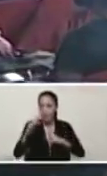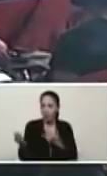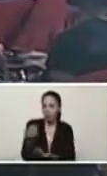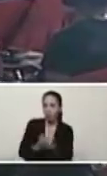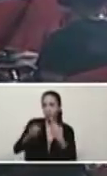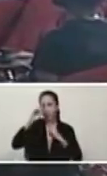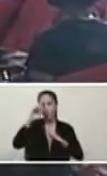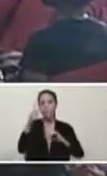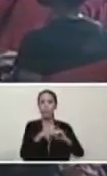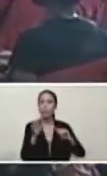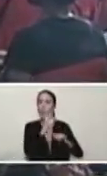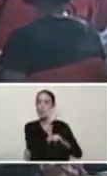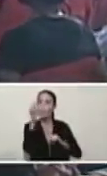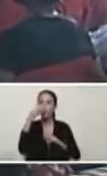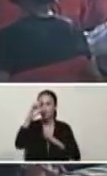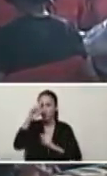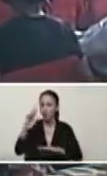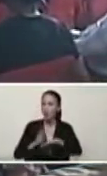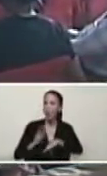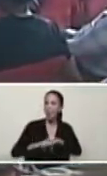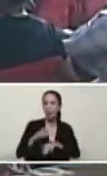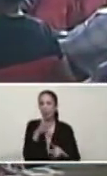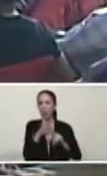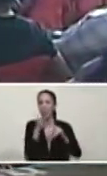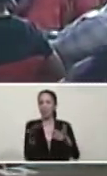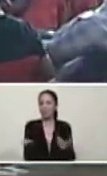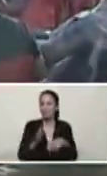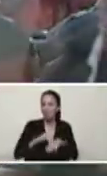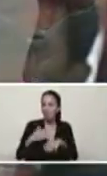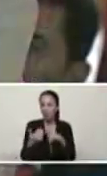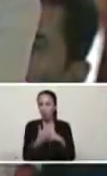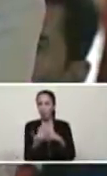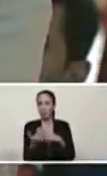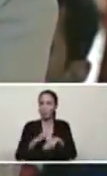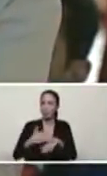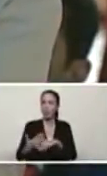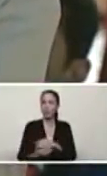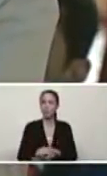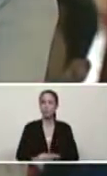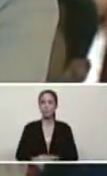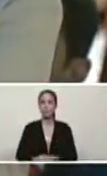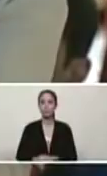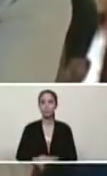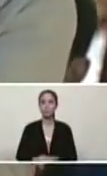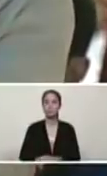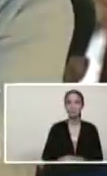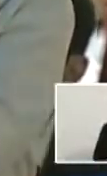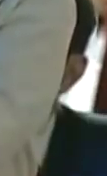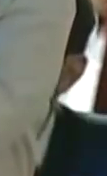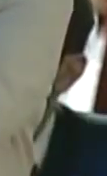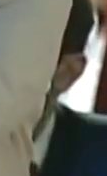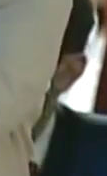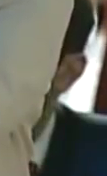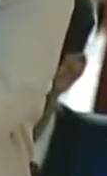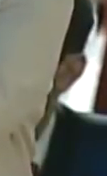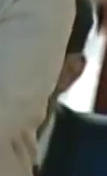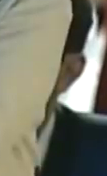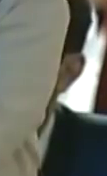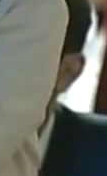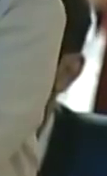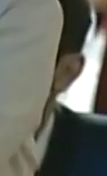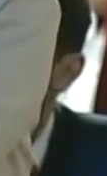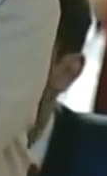todos sus otros países. Entonces, ¿por qué la atacan? La respuesta está... é que a potência estadunidense, o